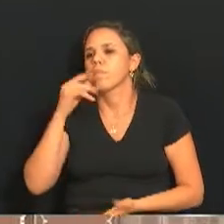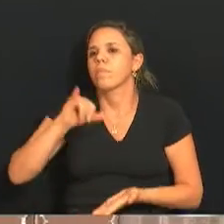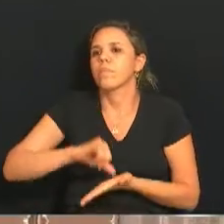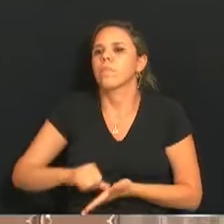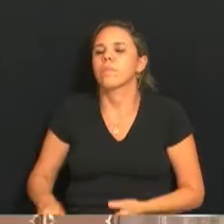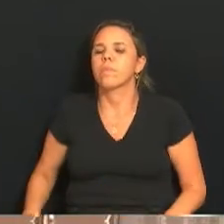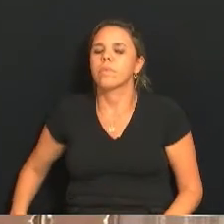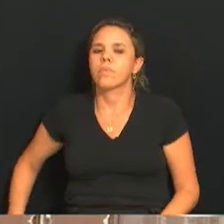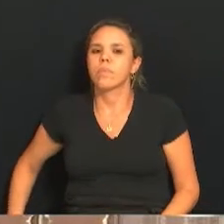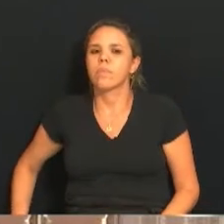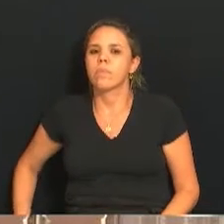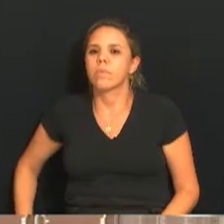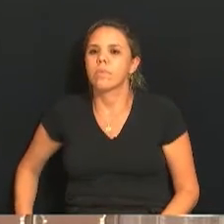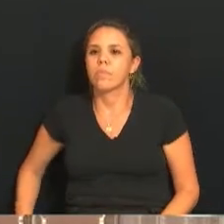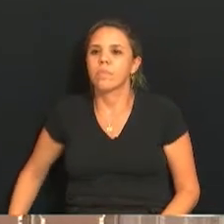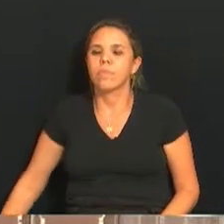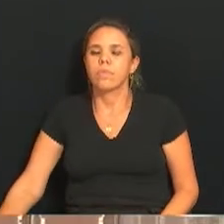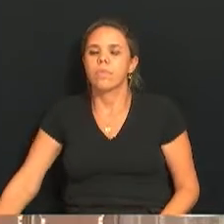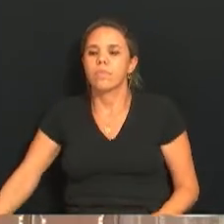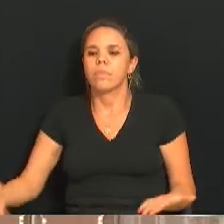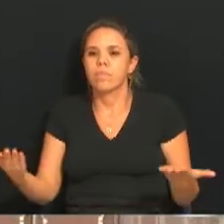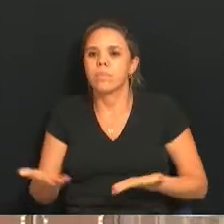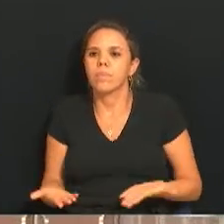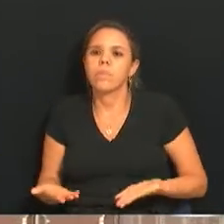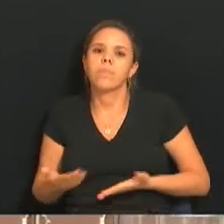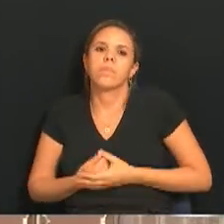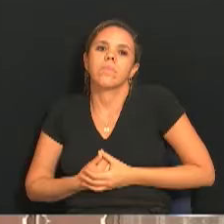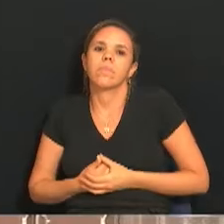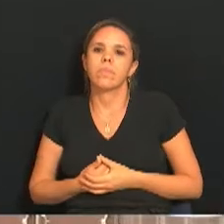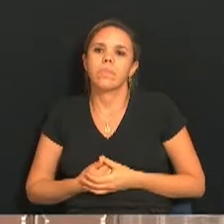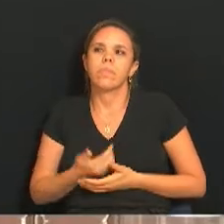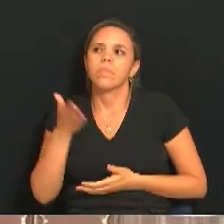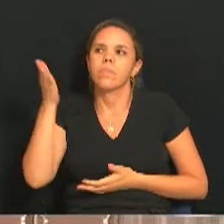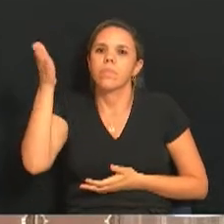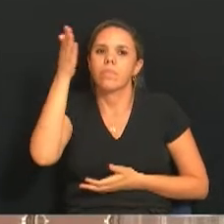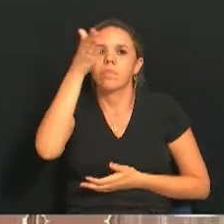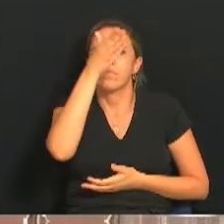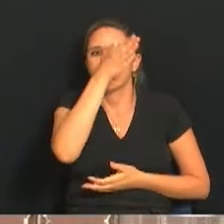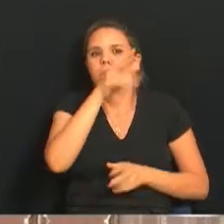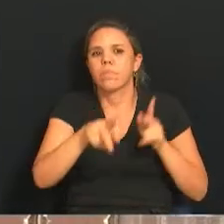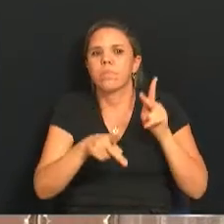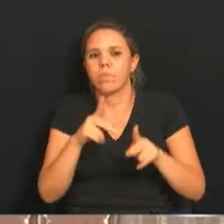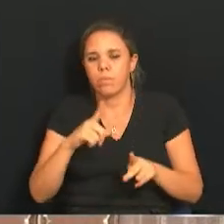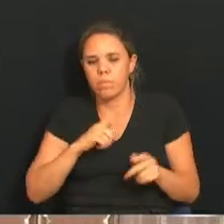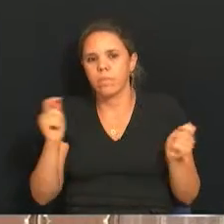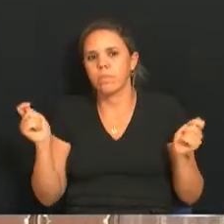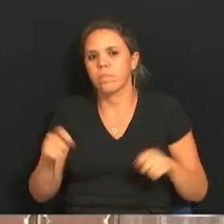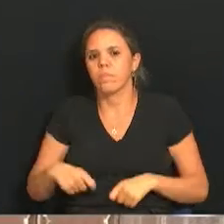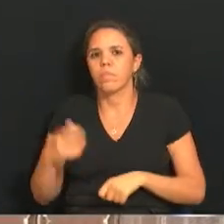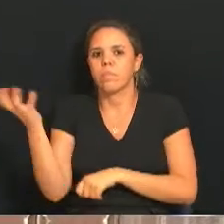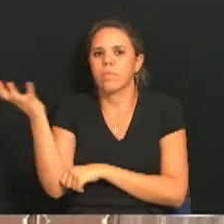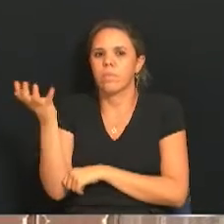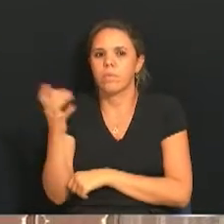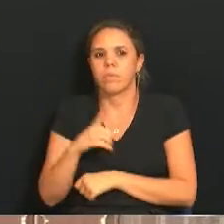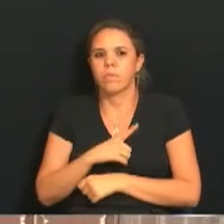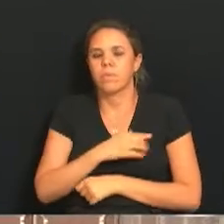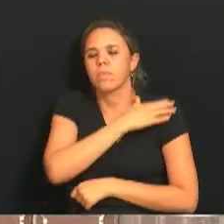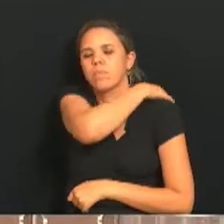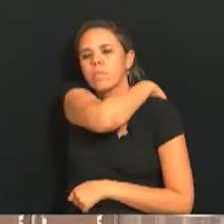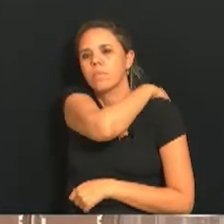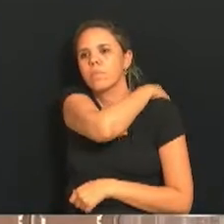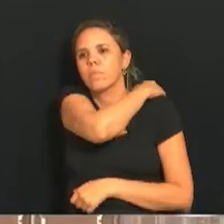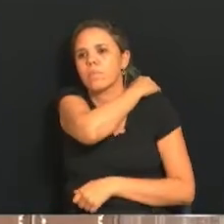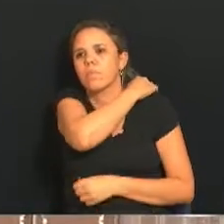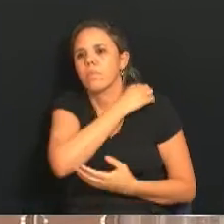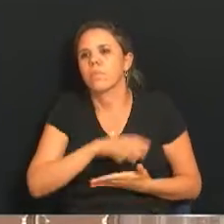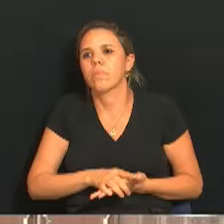região central. Hoje, infelizmente, quando a gente fala morador de rua, a gente tem que lembrar que os moradores de rua estão no centro, estão em Barão